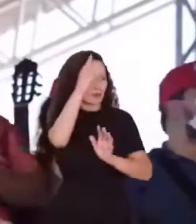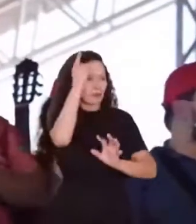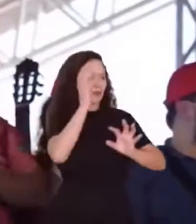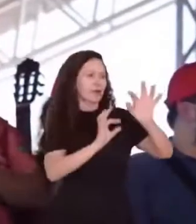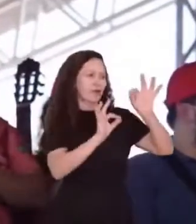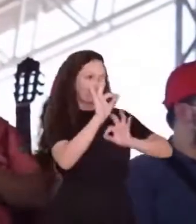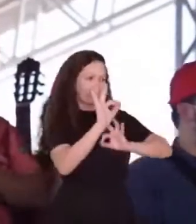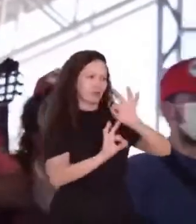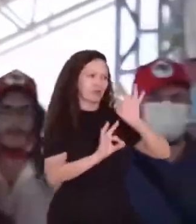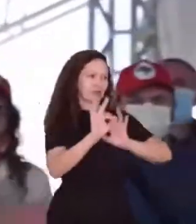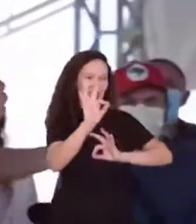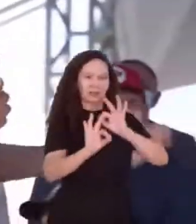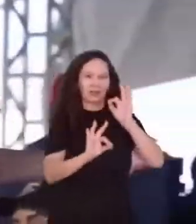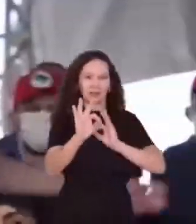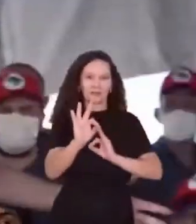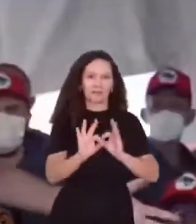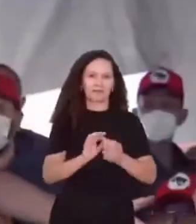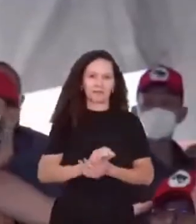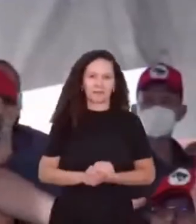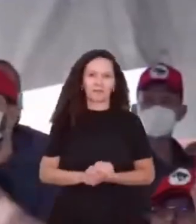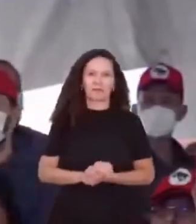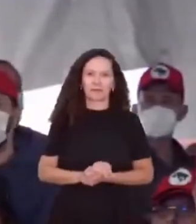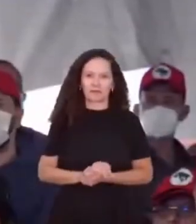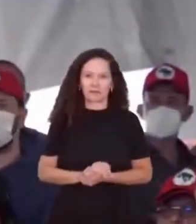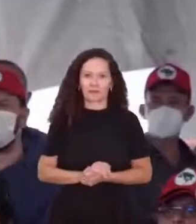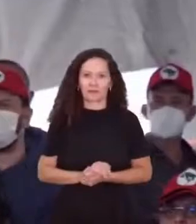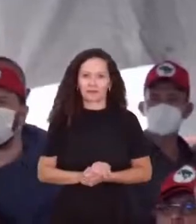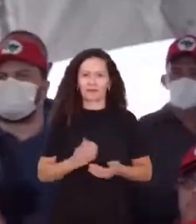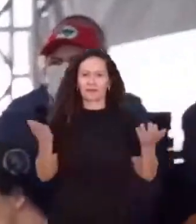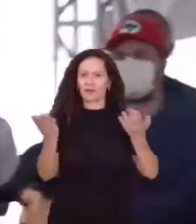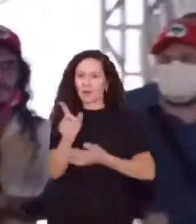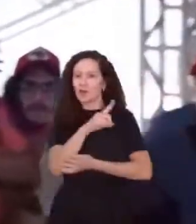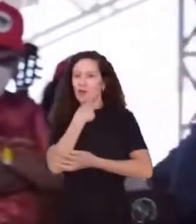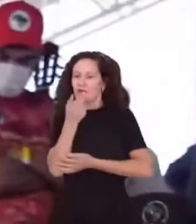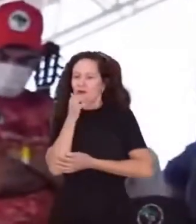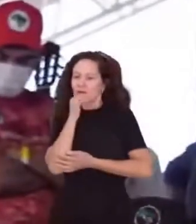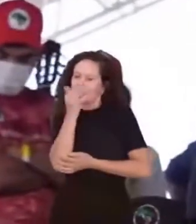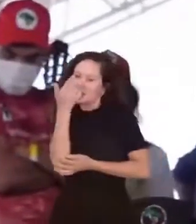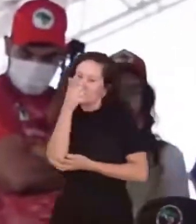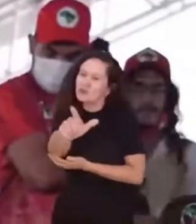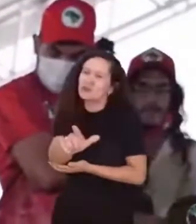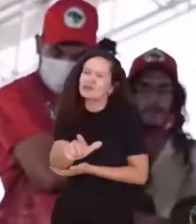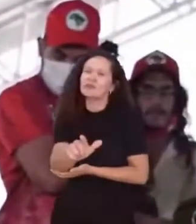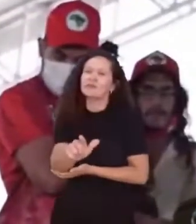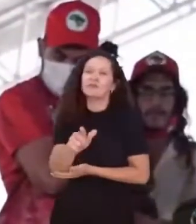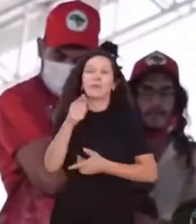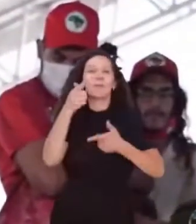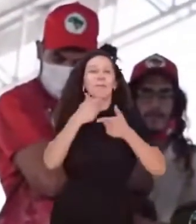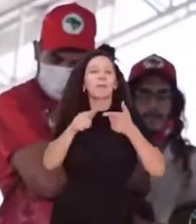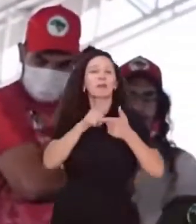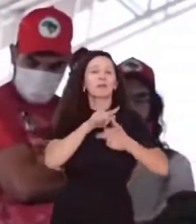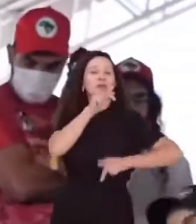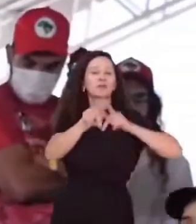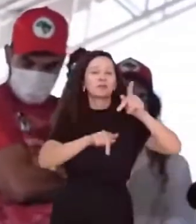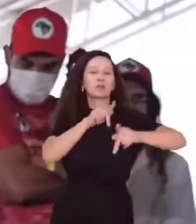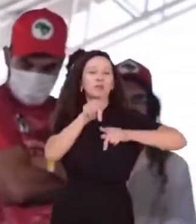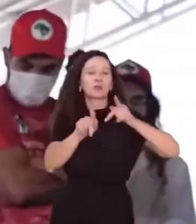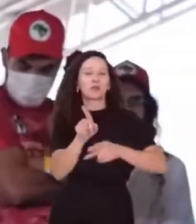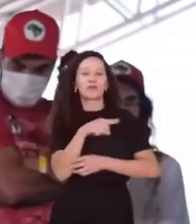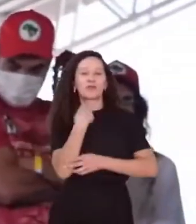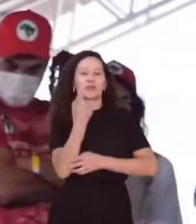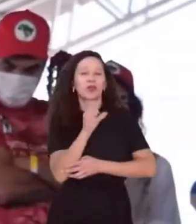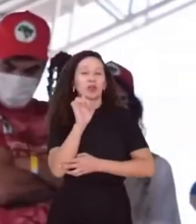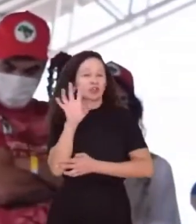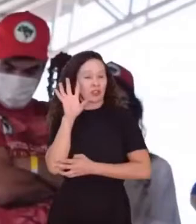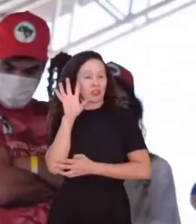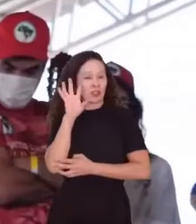Olha que ensinamento. E agora nós vamos repetir isso. Os problemas do povo nós só vamos resolver se